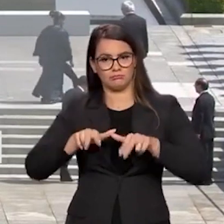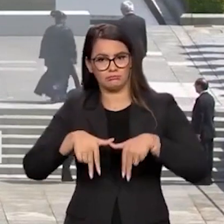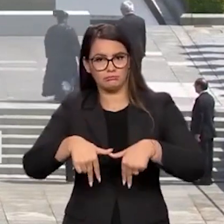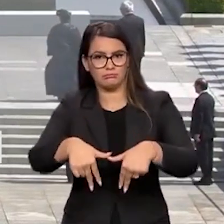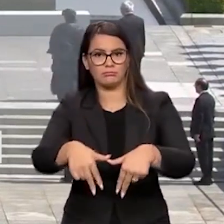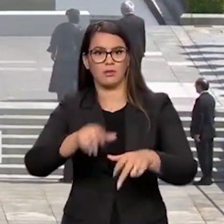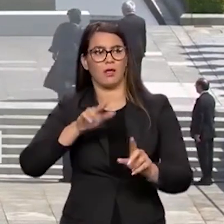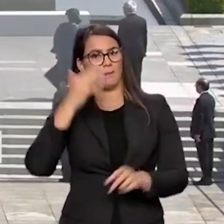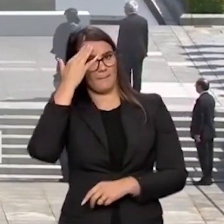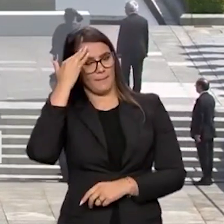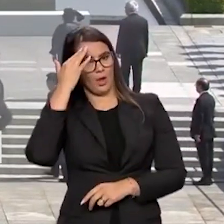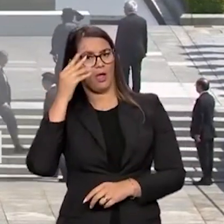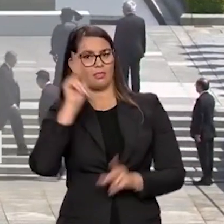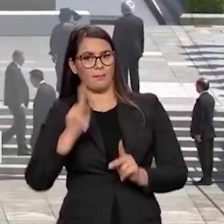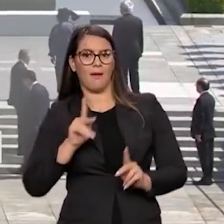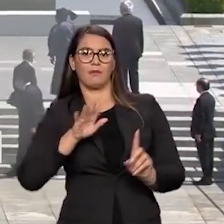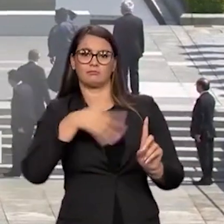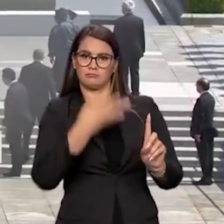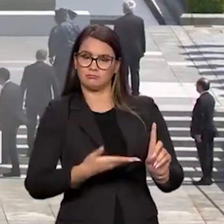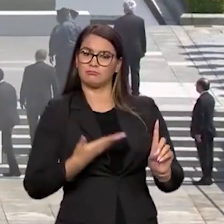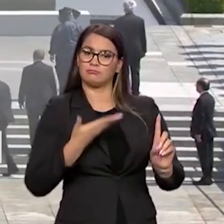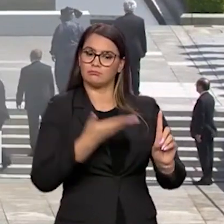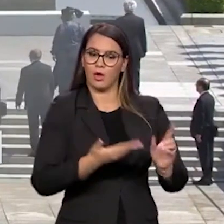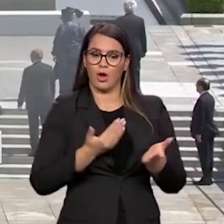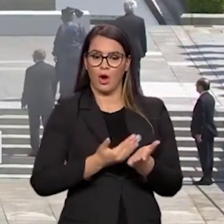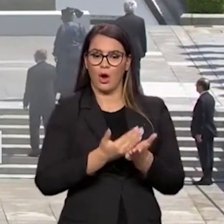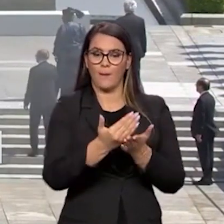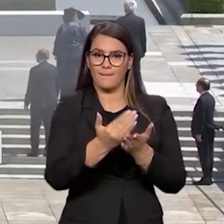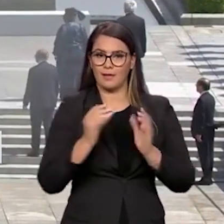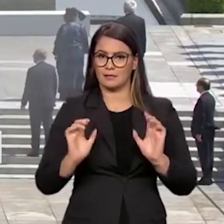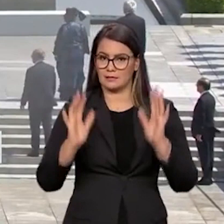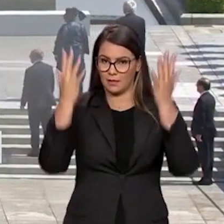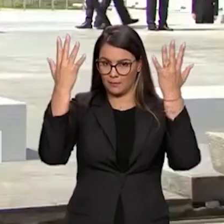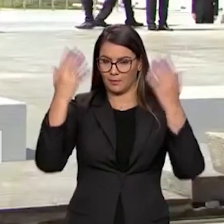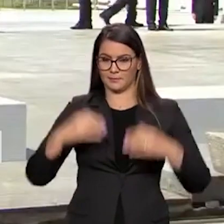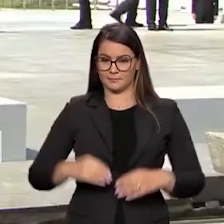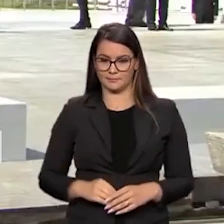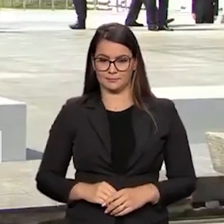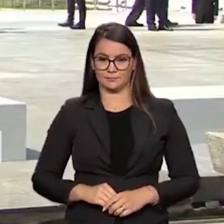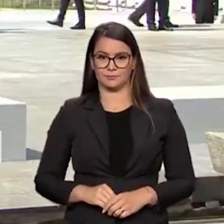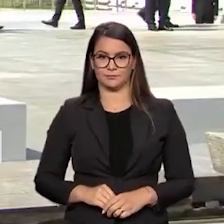aí ao Memorial da Paz e se direcionam para o início da cerimônia.